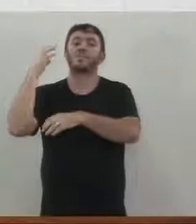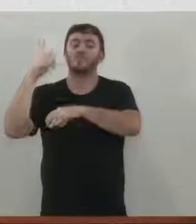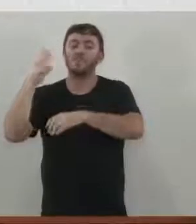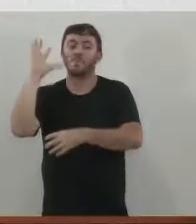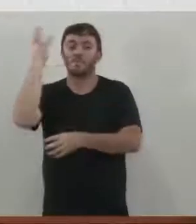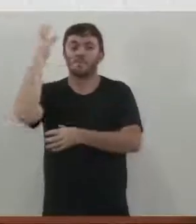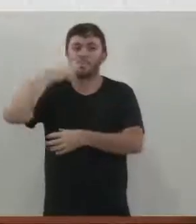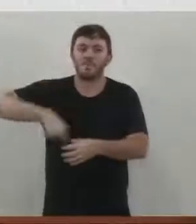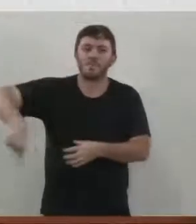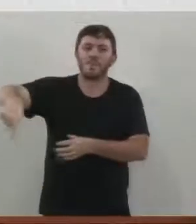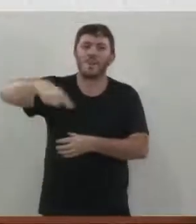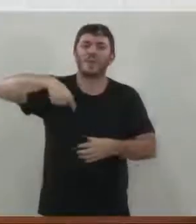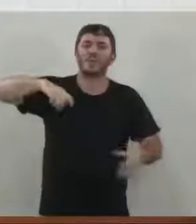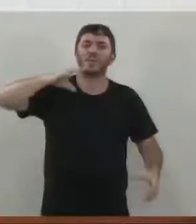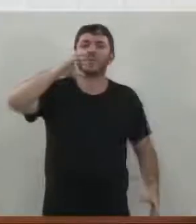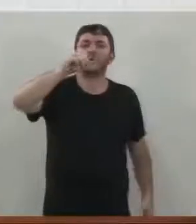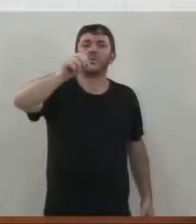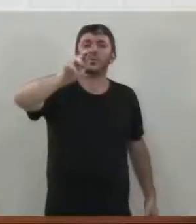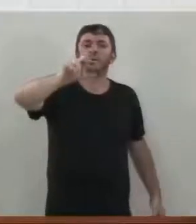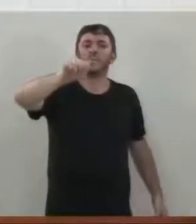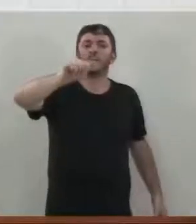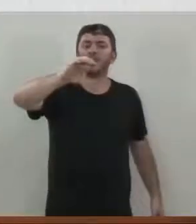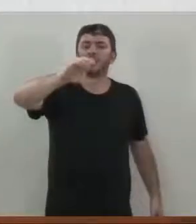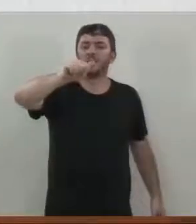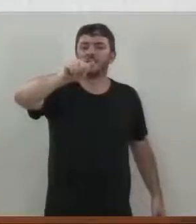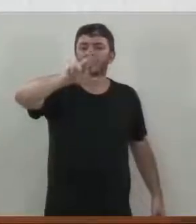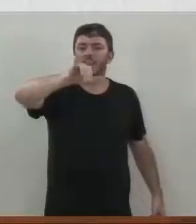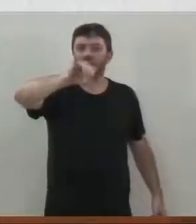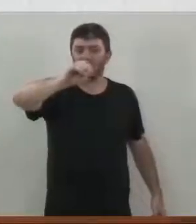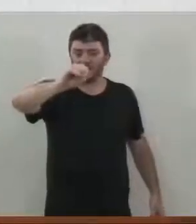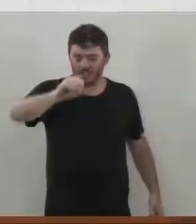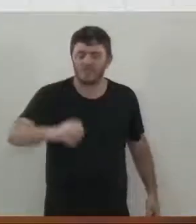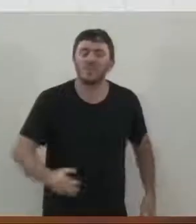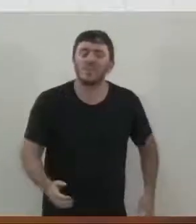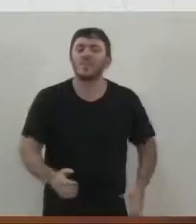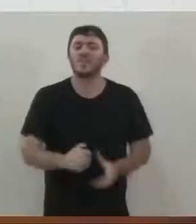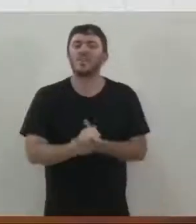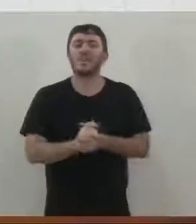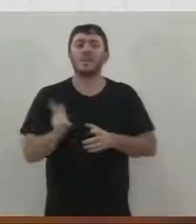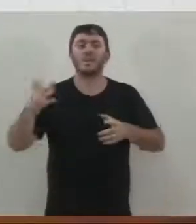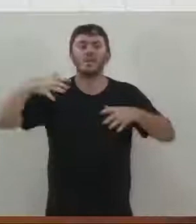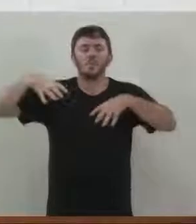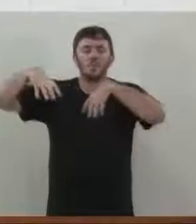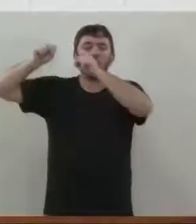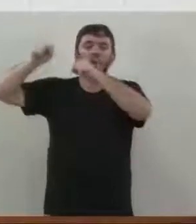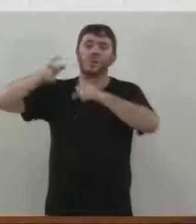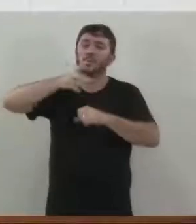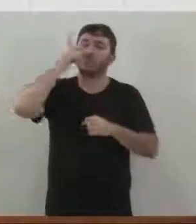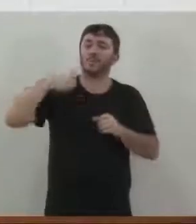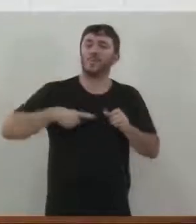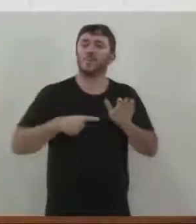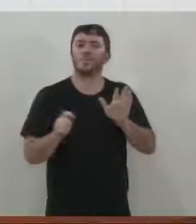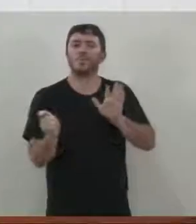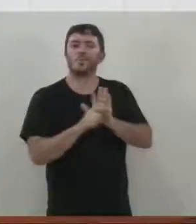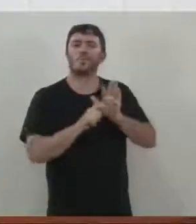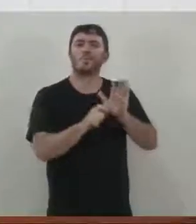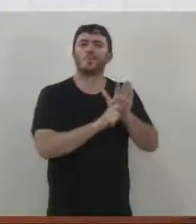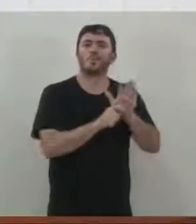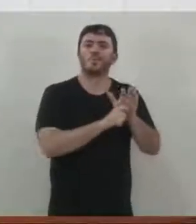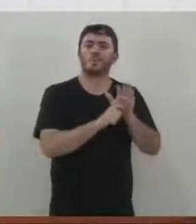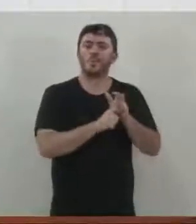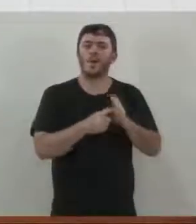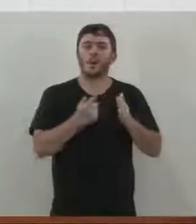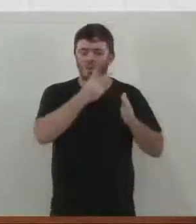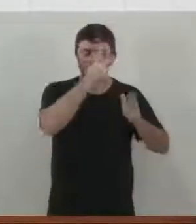frente do antigo Infanger, ali era uma área muito escura e usada muito para usuários de entorpecente. Então os moradores